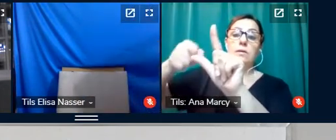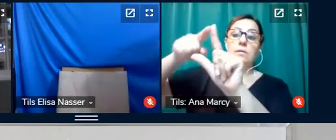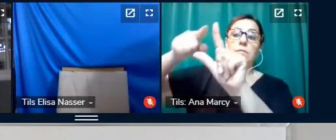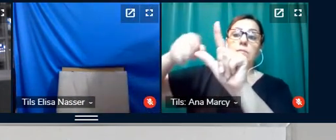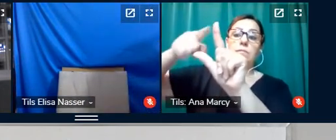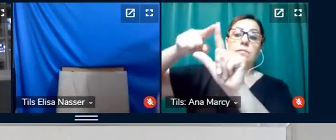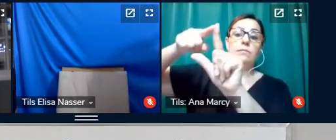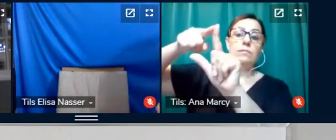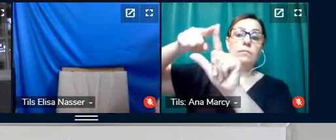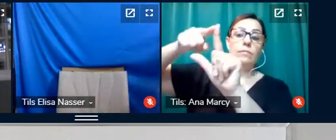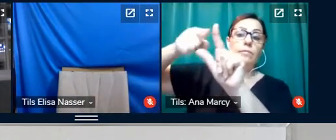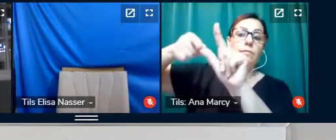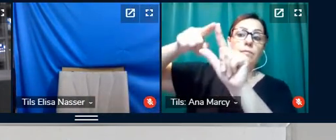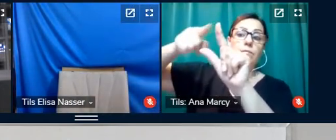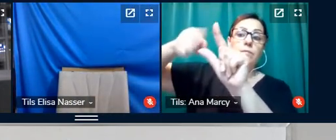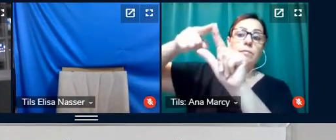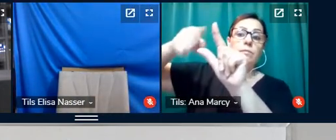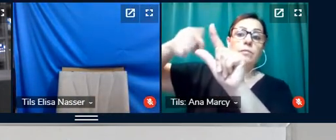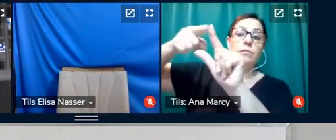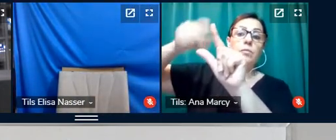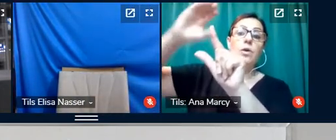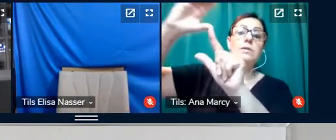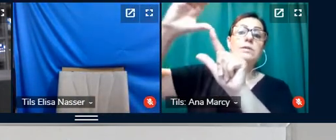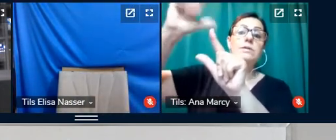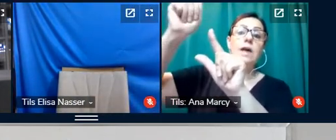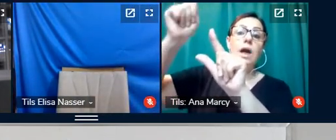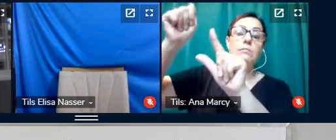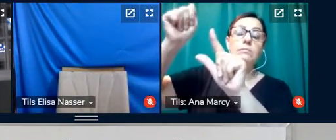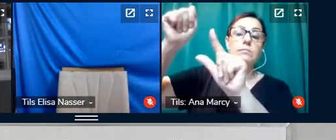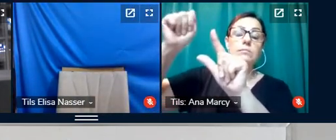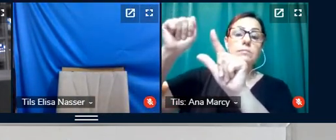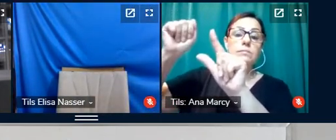quem é o cateto